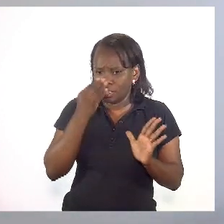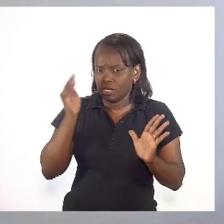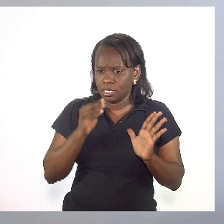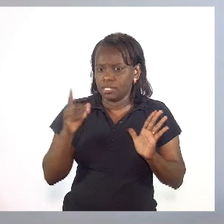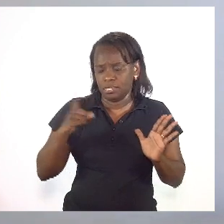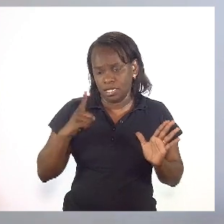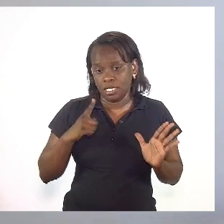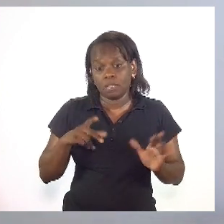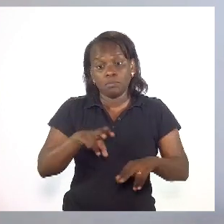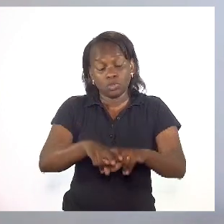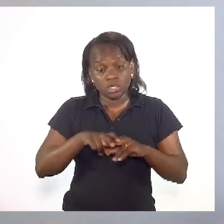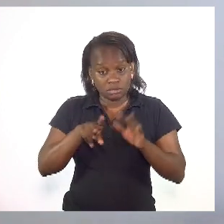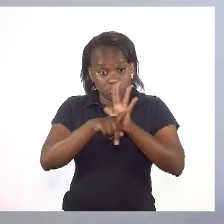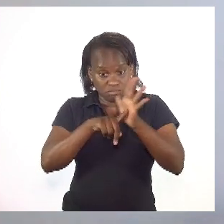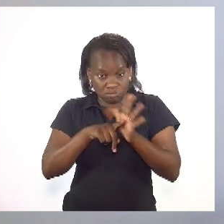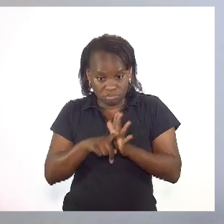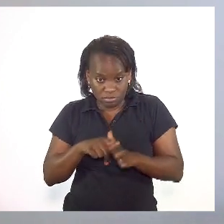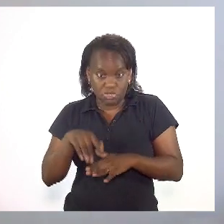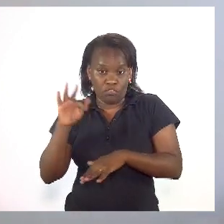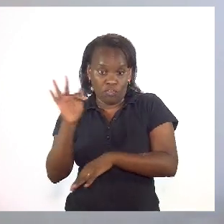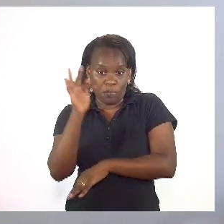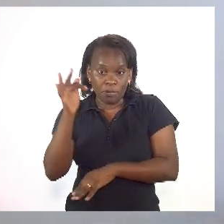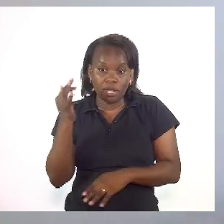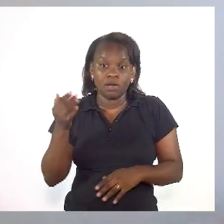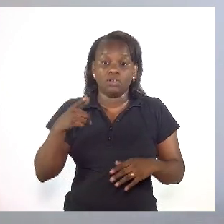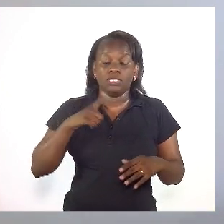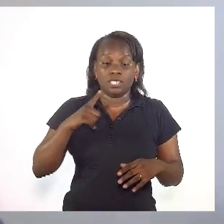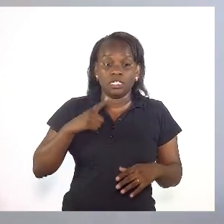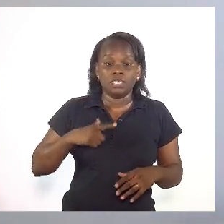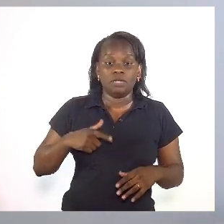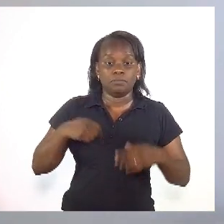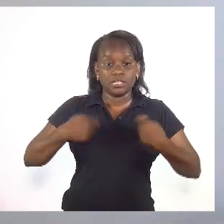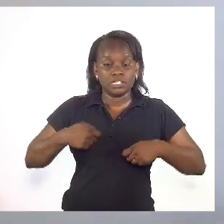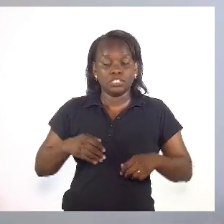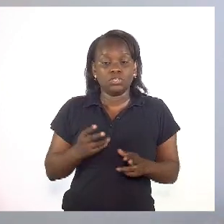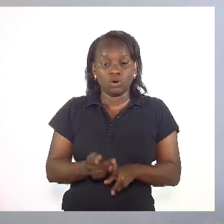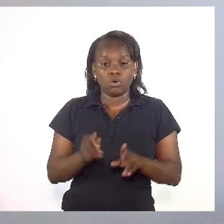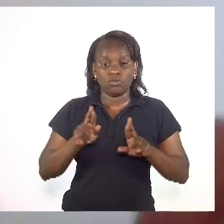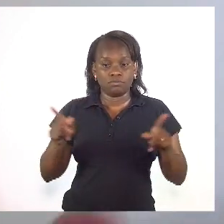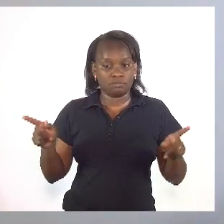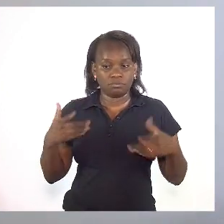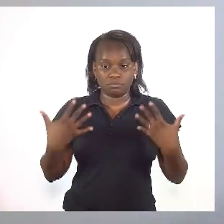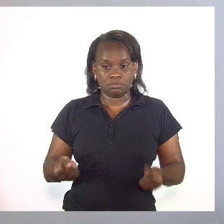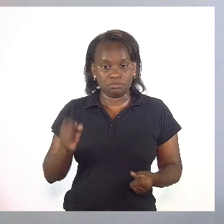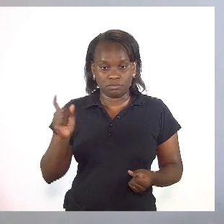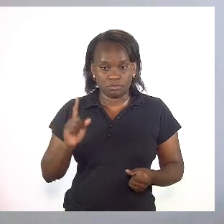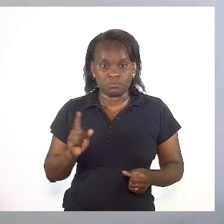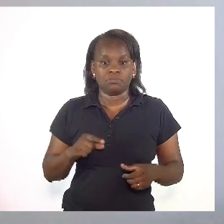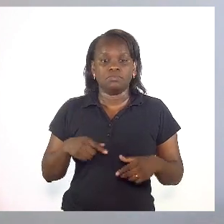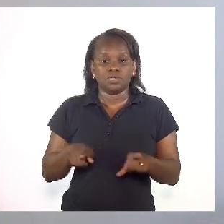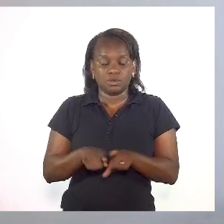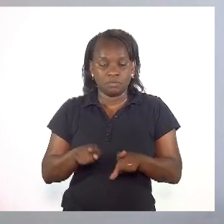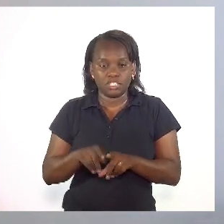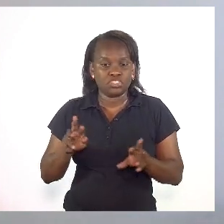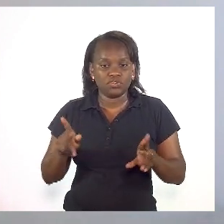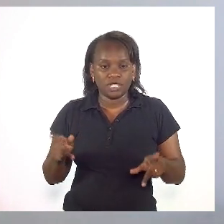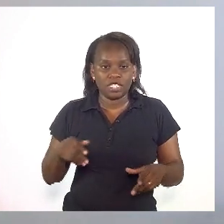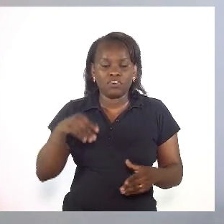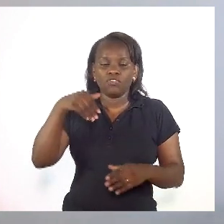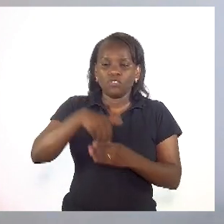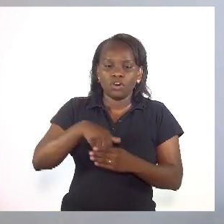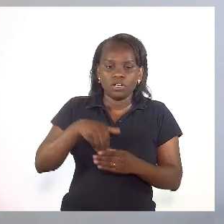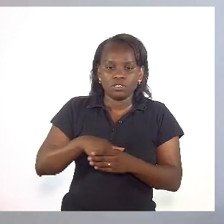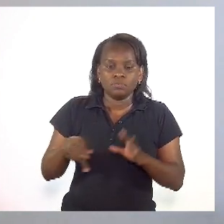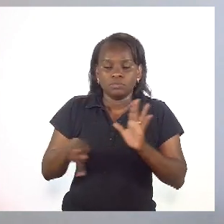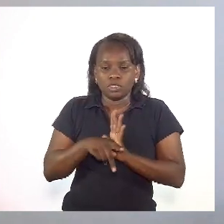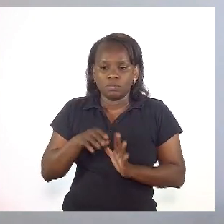E, por isso, numa análise formal, o posicionamento deve ser contrário à aprovação e não poderia ser diferente o voto do conselheiro relator